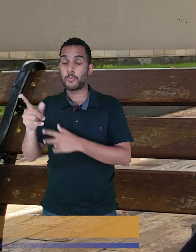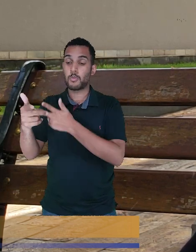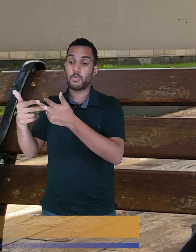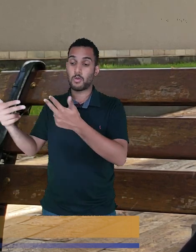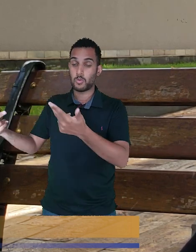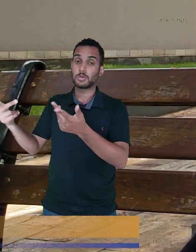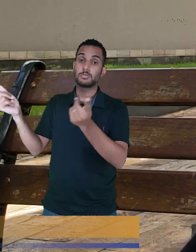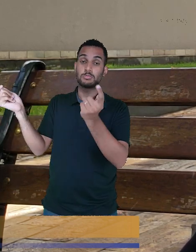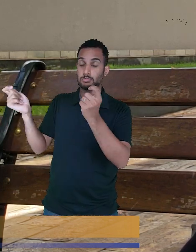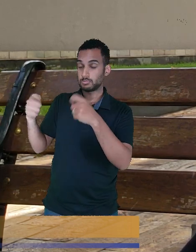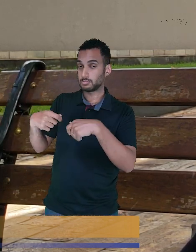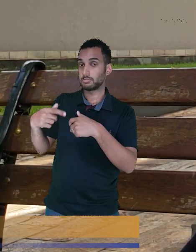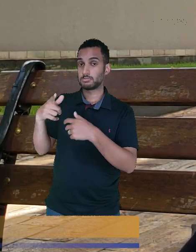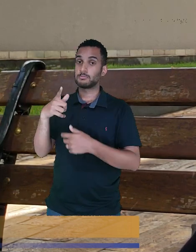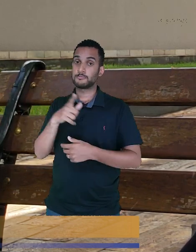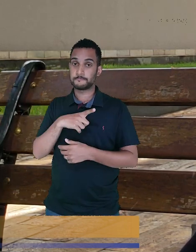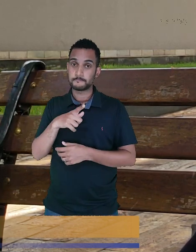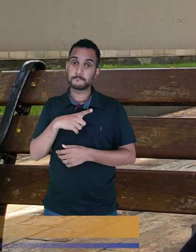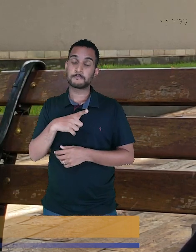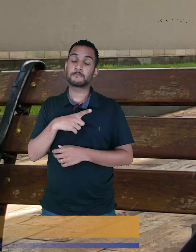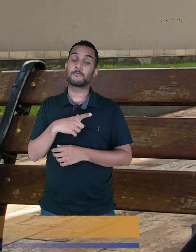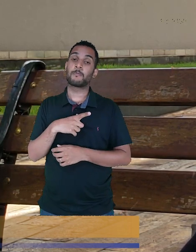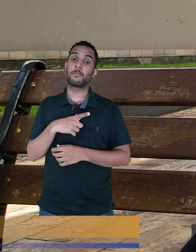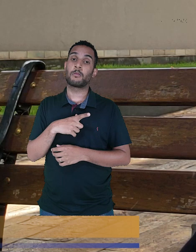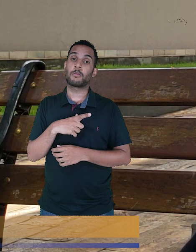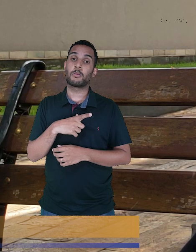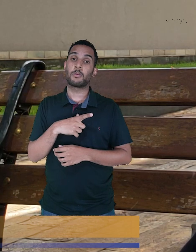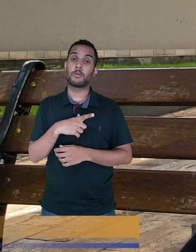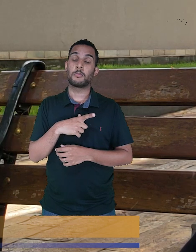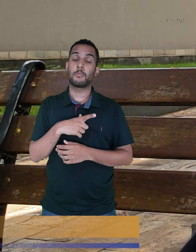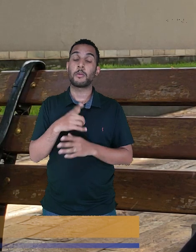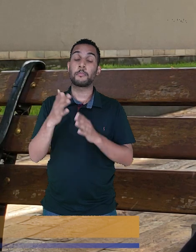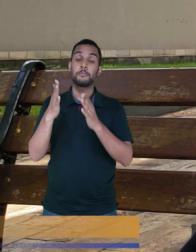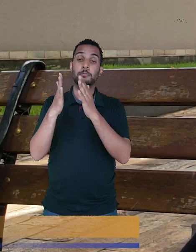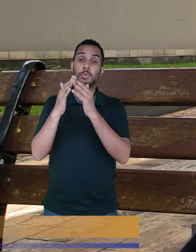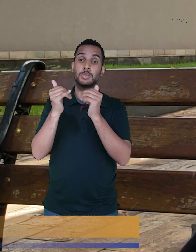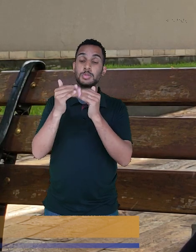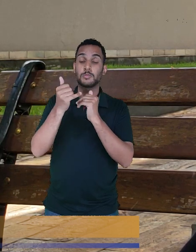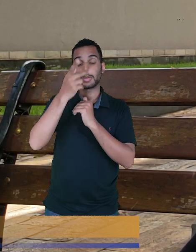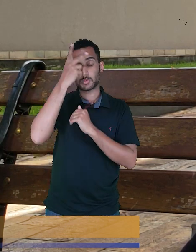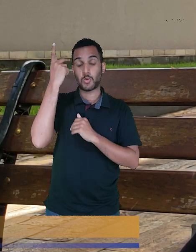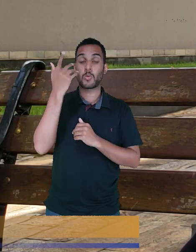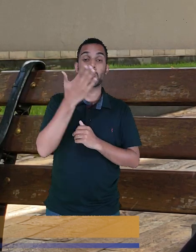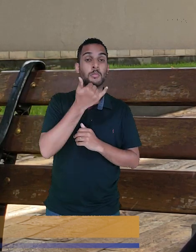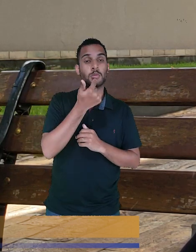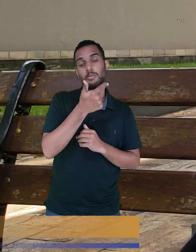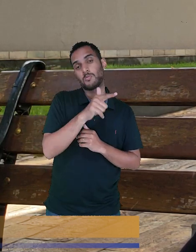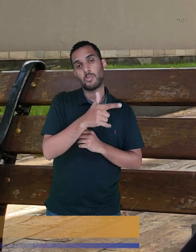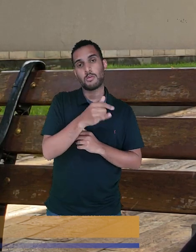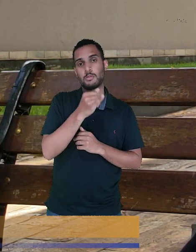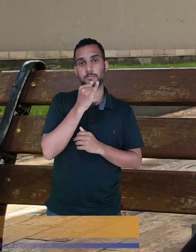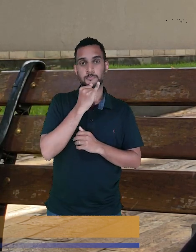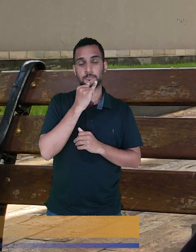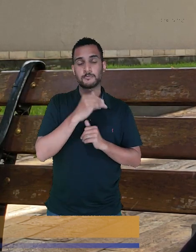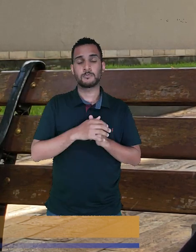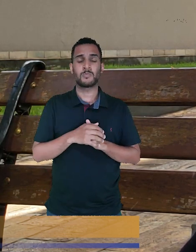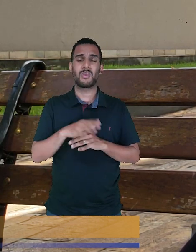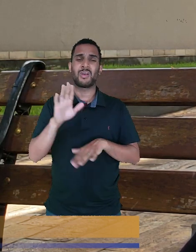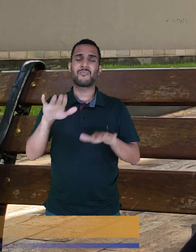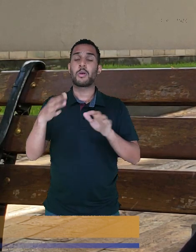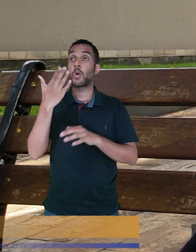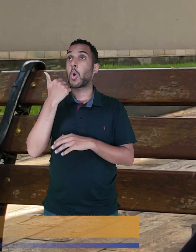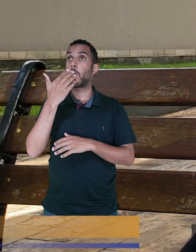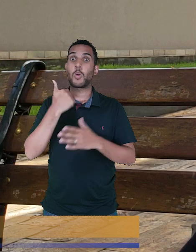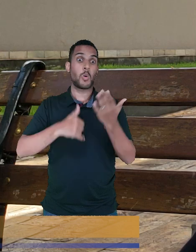alimento que poderíamos ter, para os pobres, para os que não têm. Às